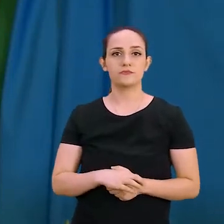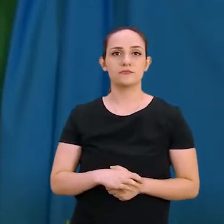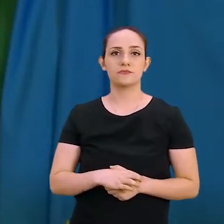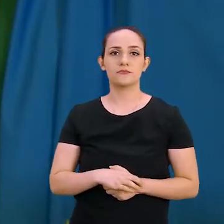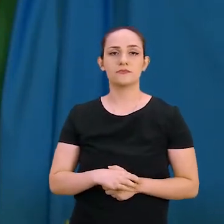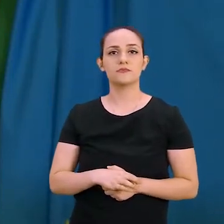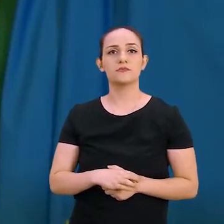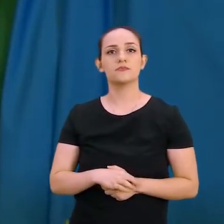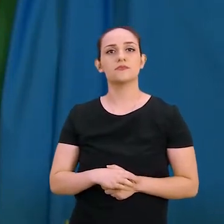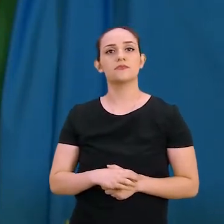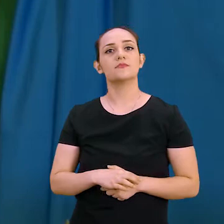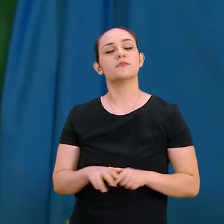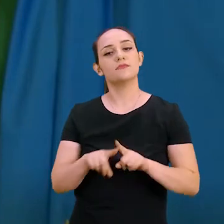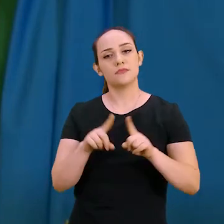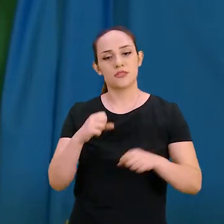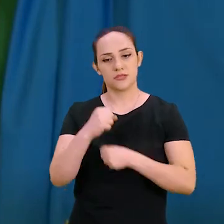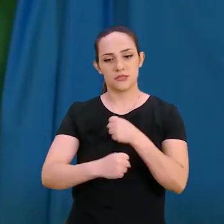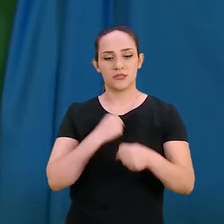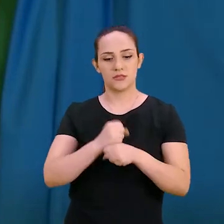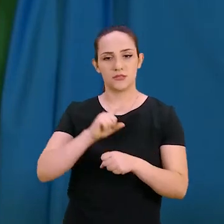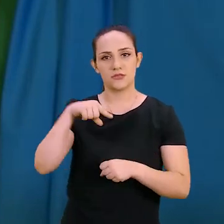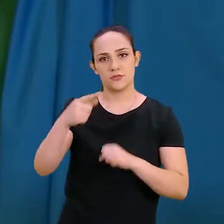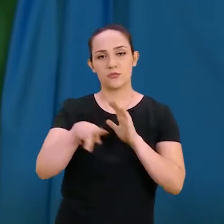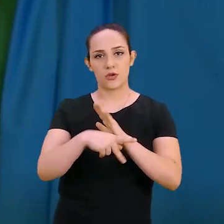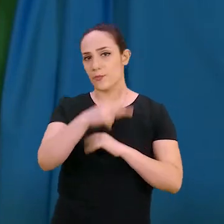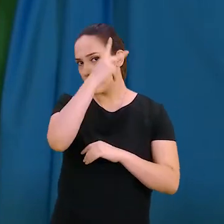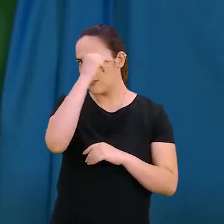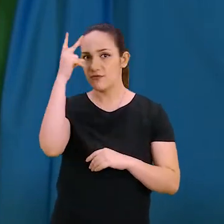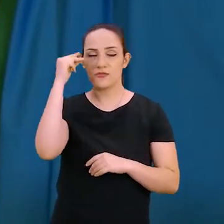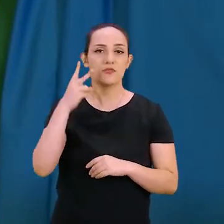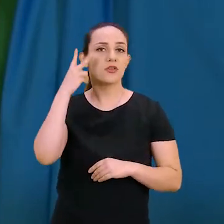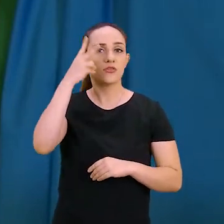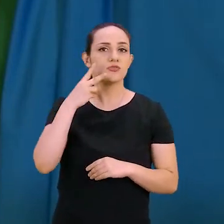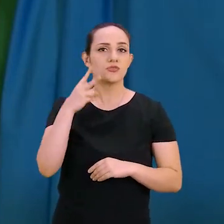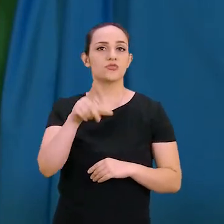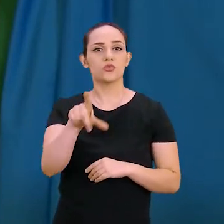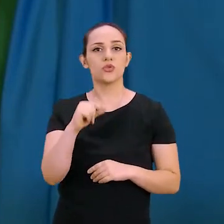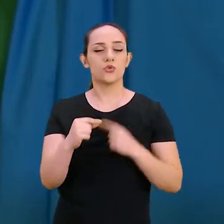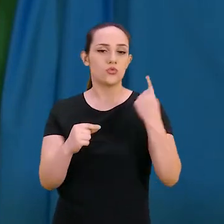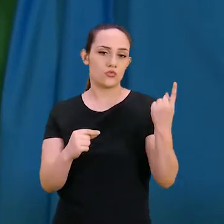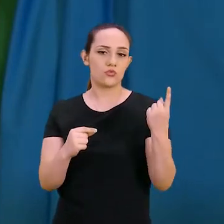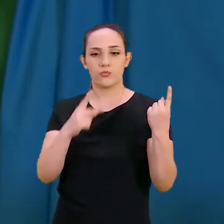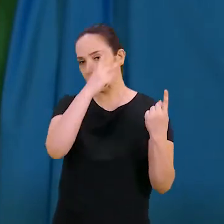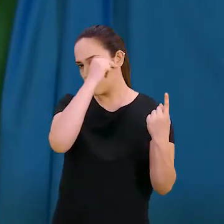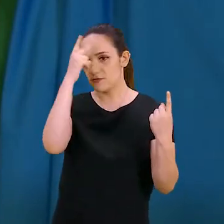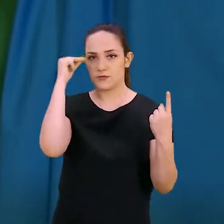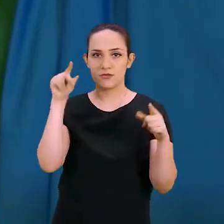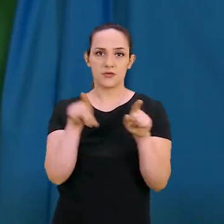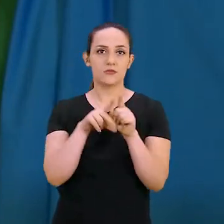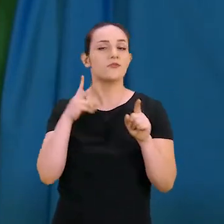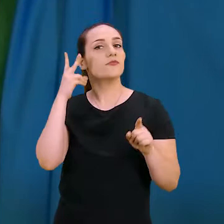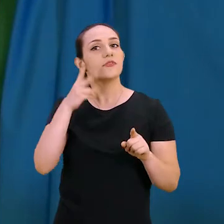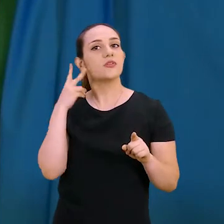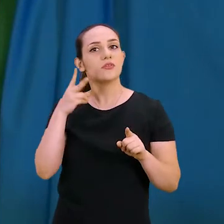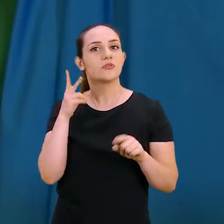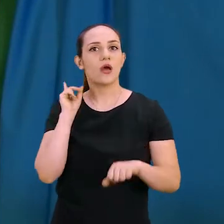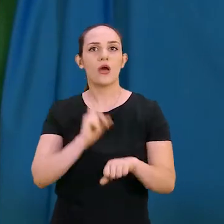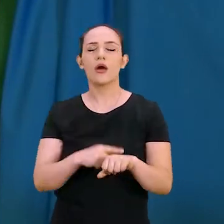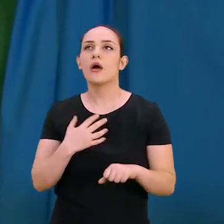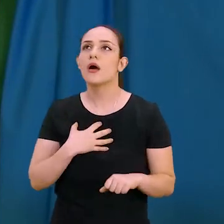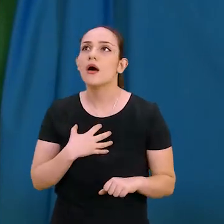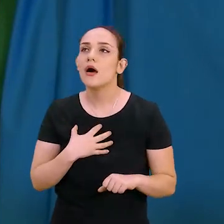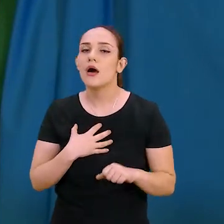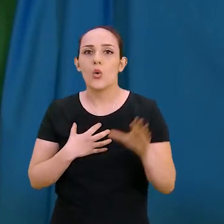já em decorrência das eleições do ano que vem, para prefeito e vereador, escolheram prefeito e vereador. E eles